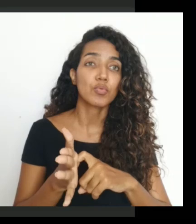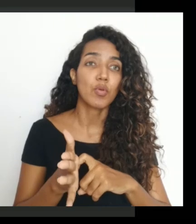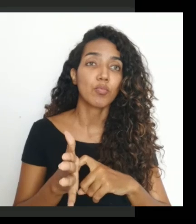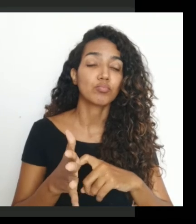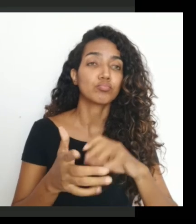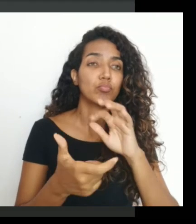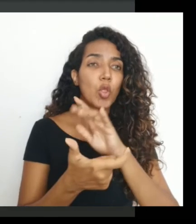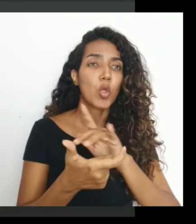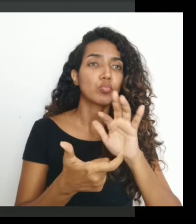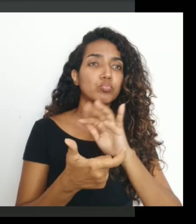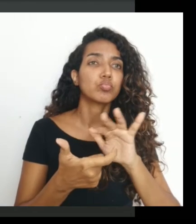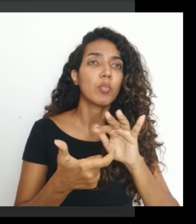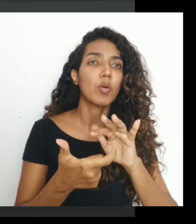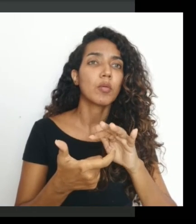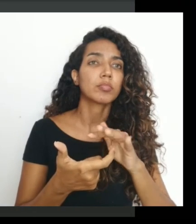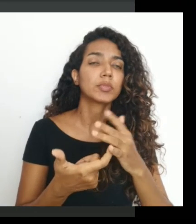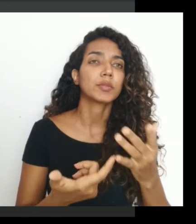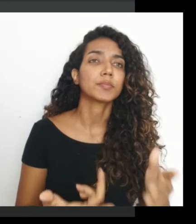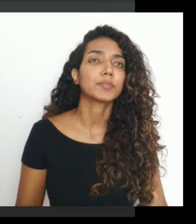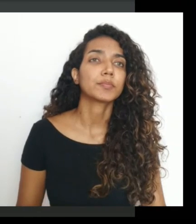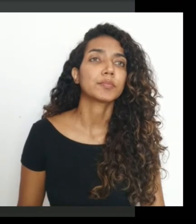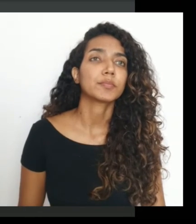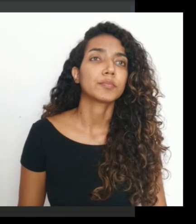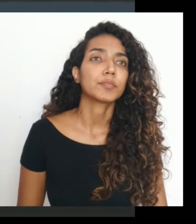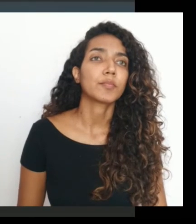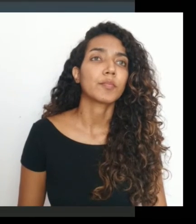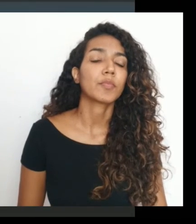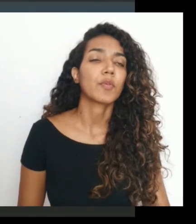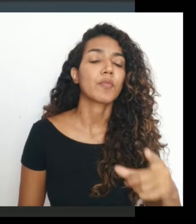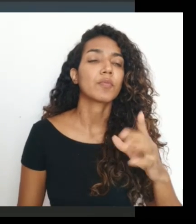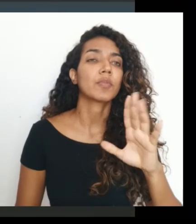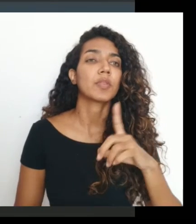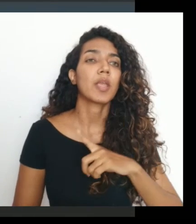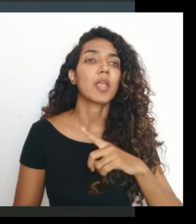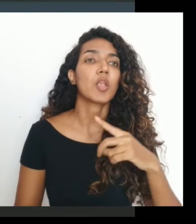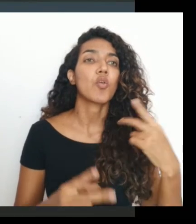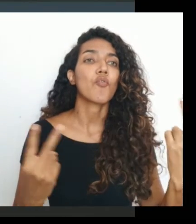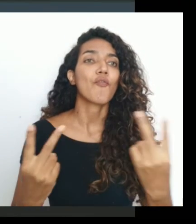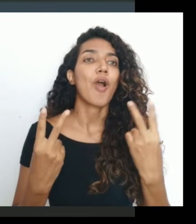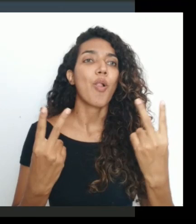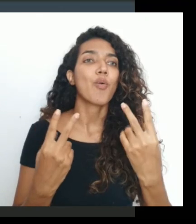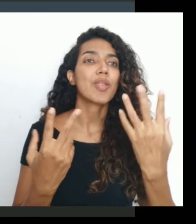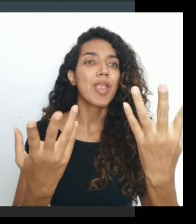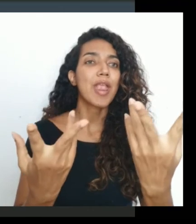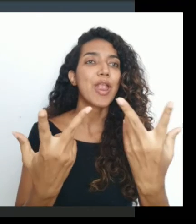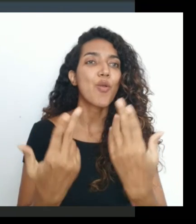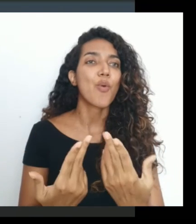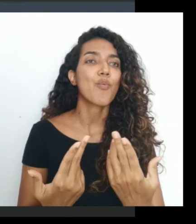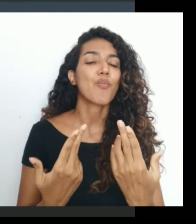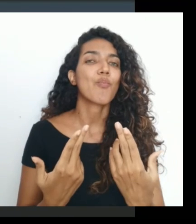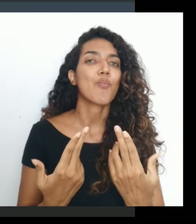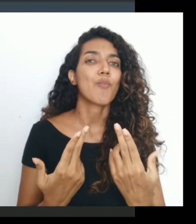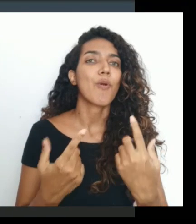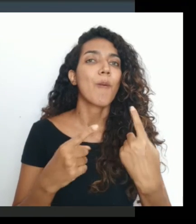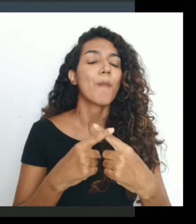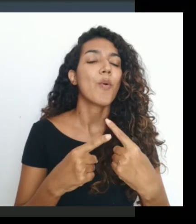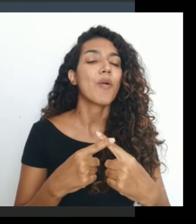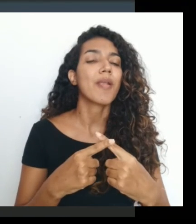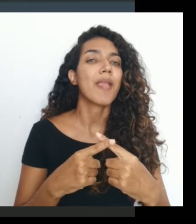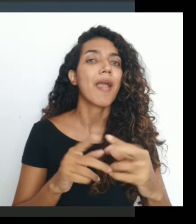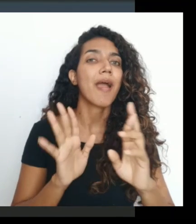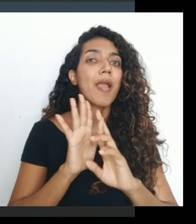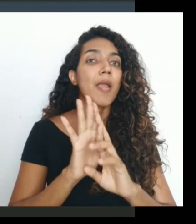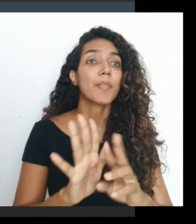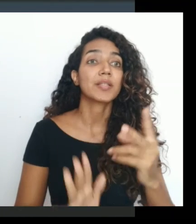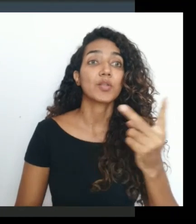ficou com os valores iguais sendo impressos, porque a representação dos dois em memória é a mesma, os dois estão sendo representados